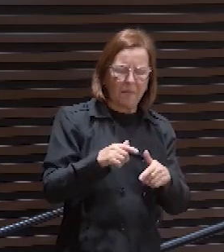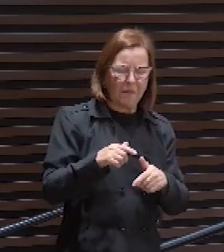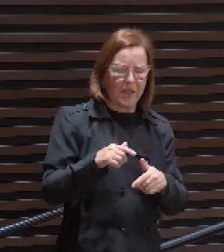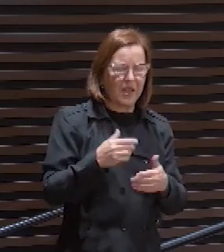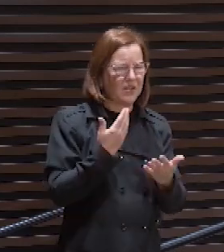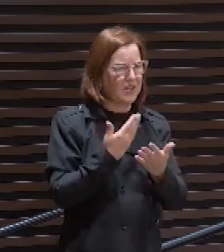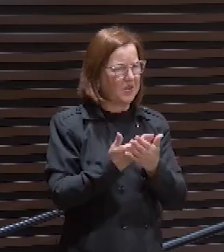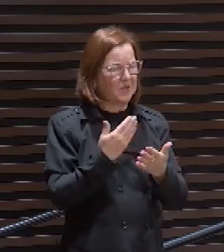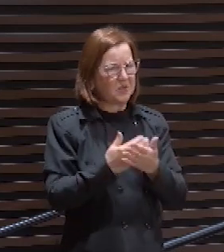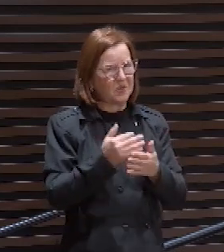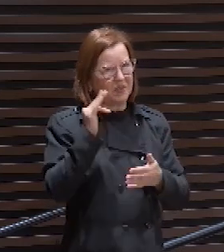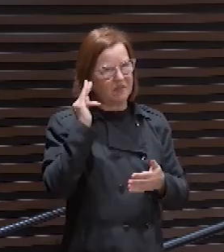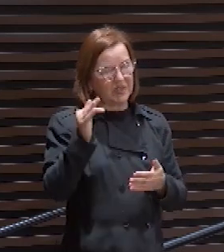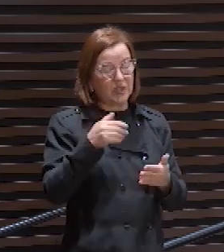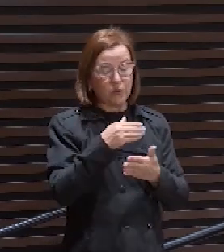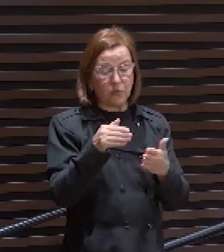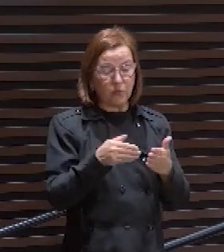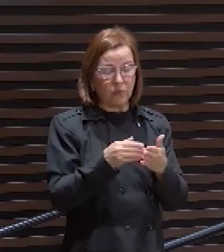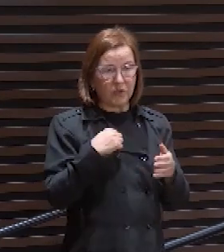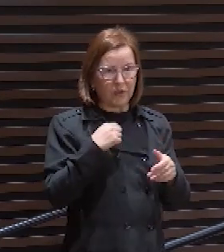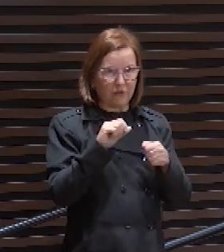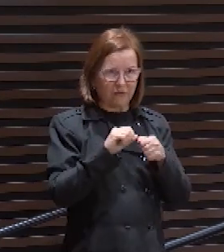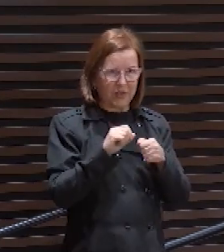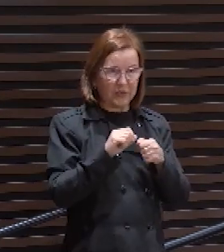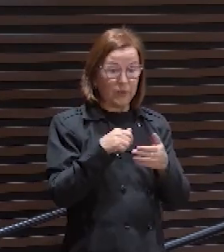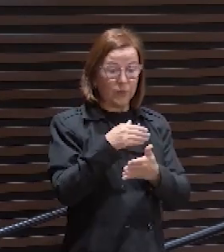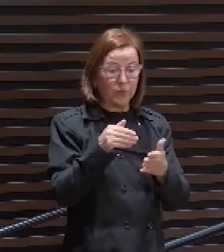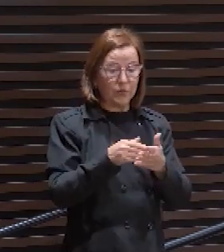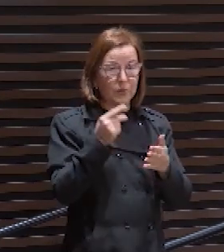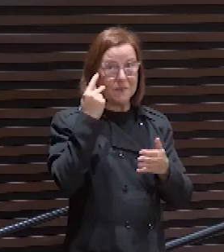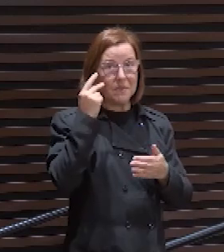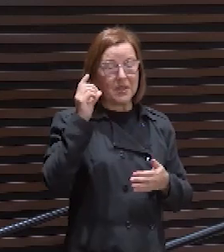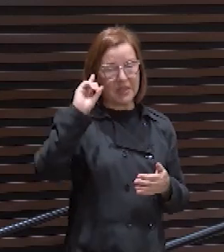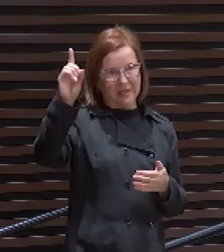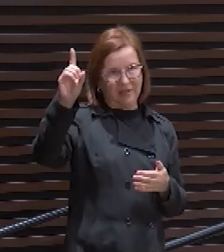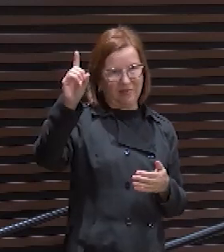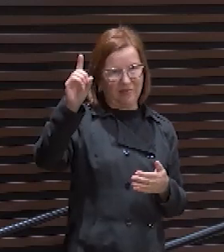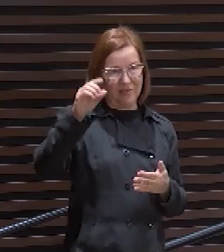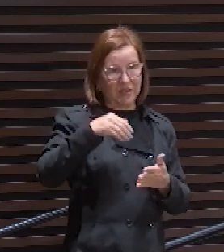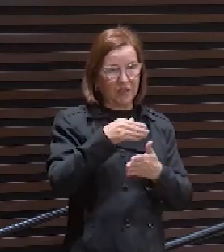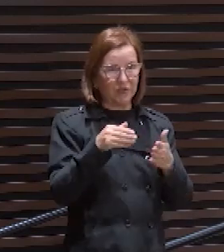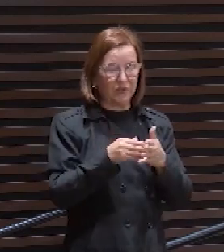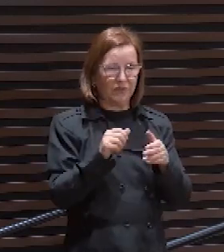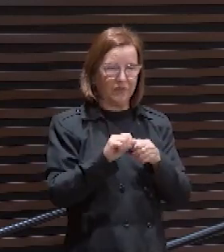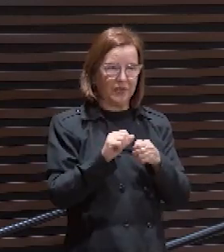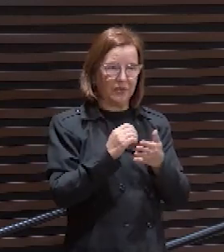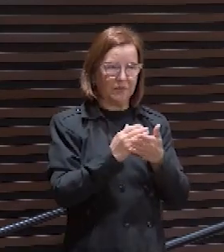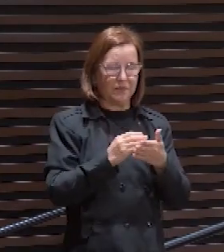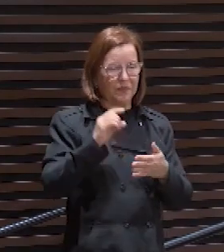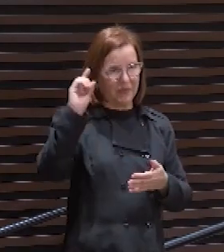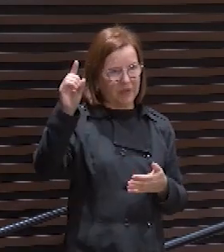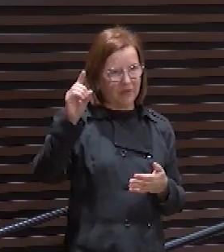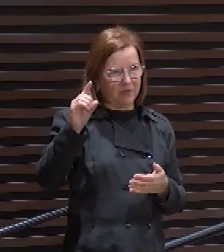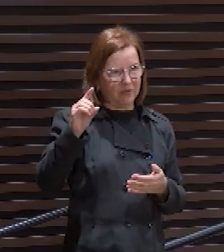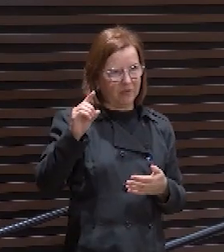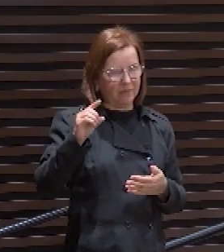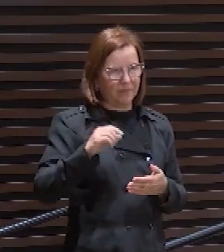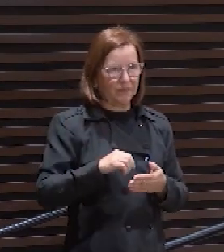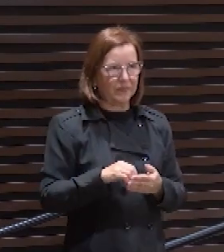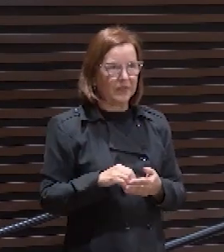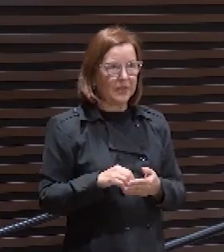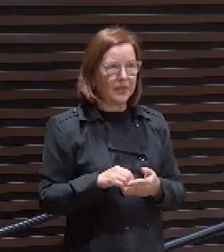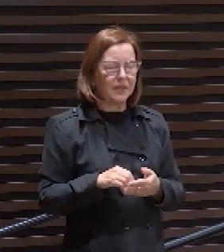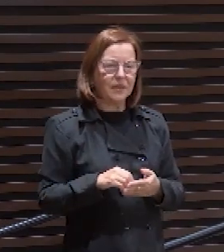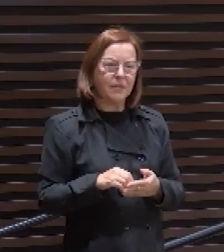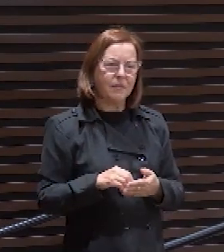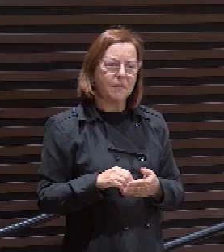vida, tudo é para Deus. E tudo eu faço a partir de Deus. Por que tal coisa é errado? Porque é um pecado, está na palavra.